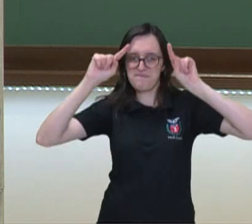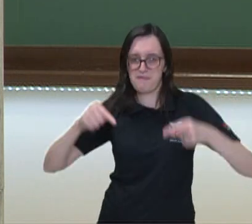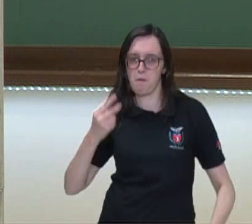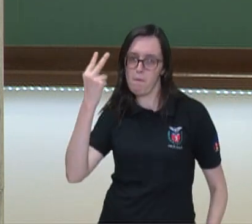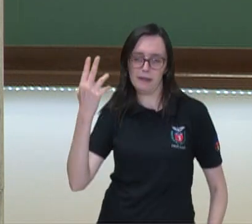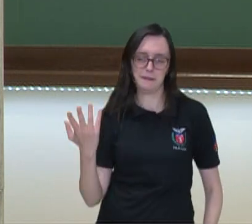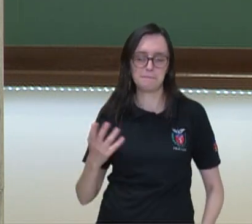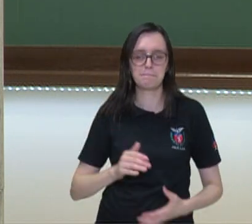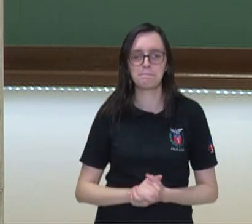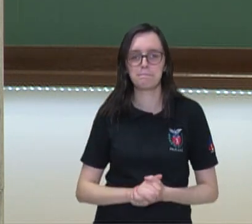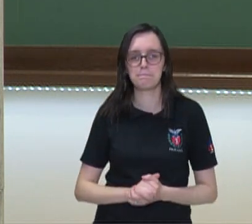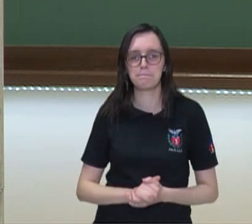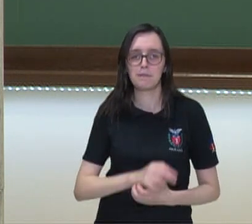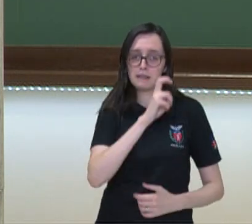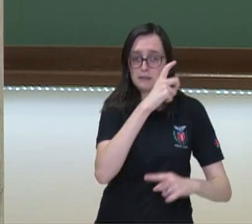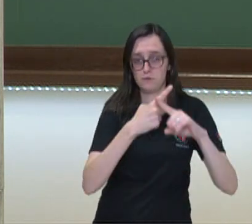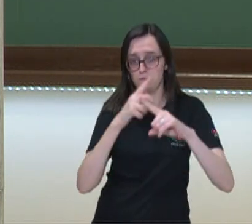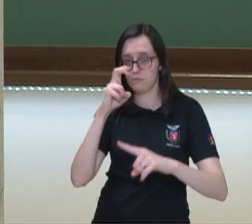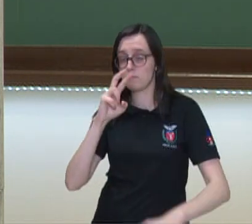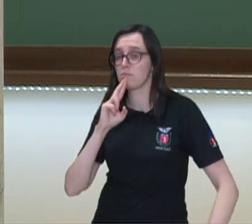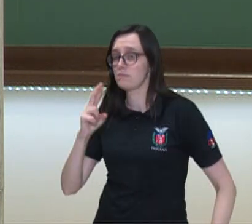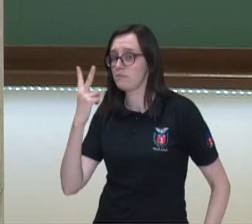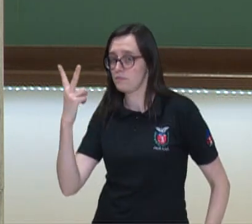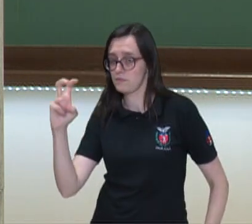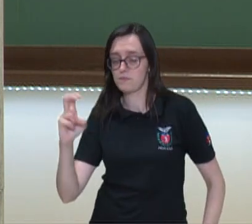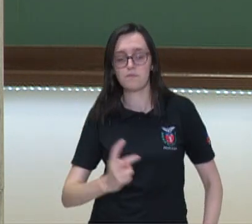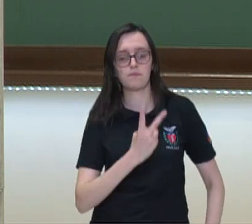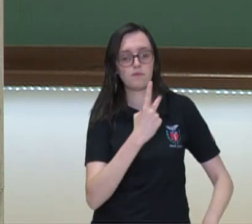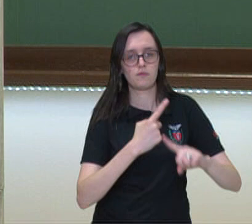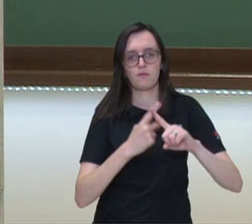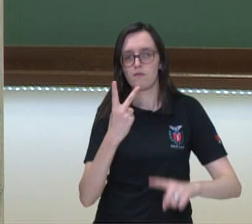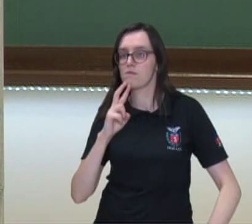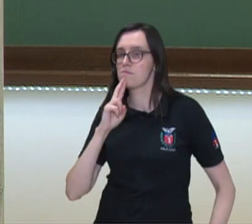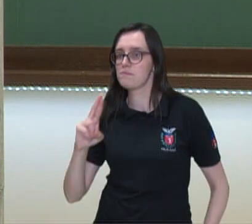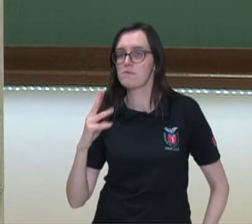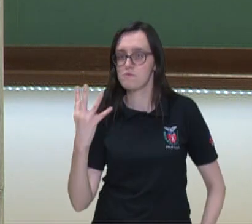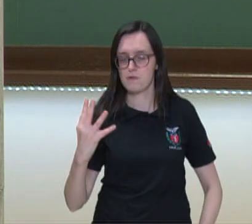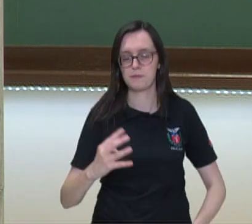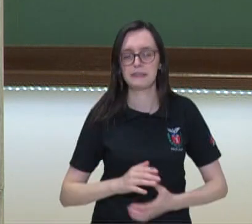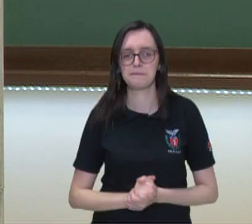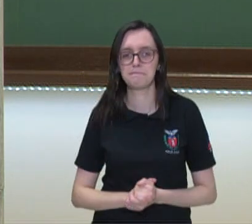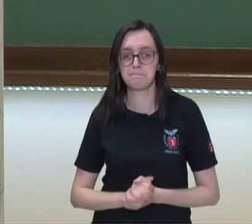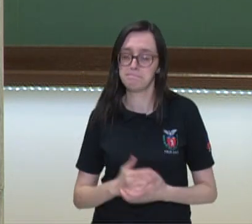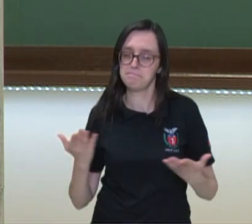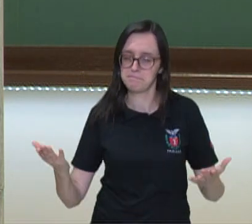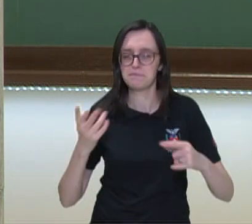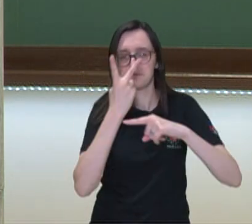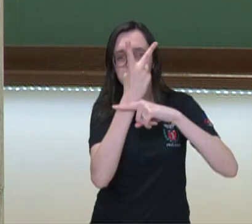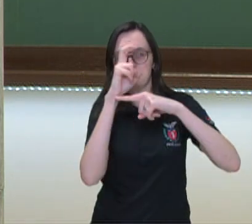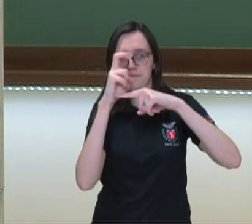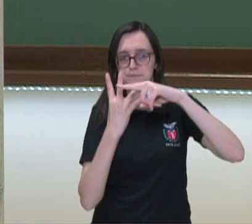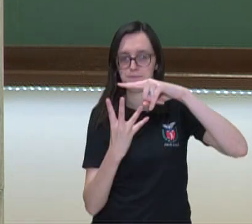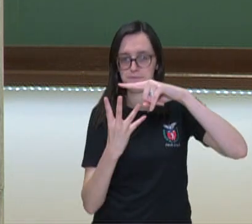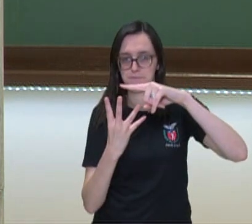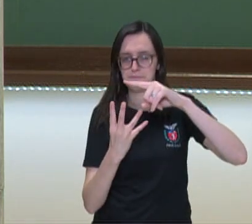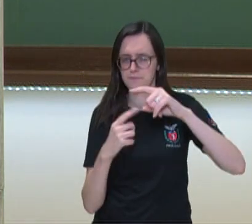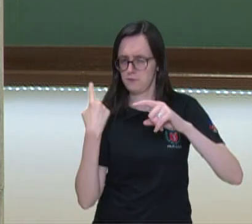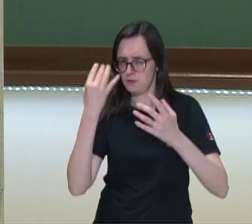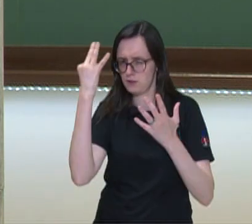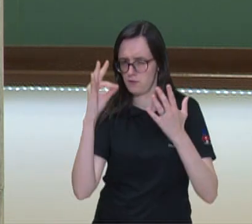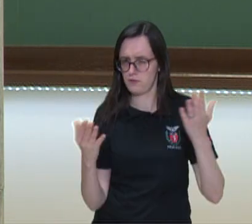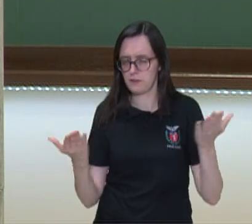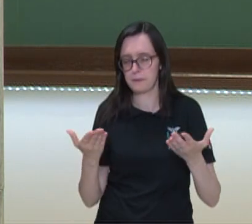Certo? 5 vezes 5 é 25. E 2 vezes 2, 4. Então é 25 quartos. Vamos